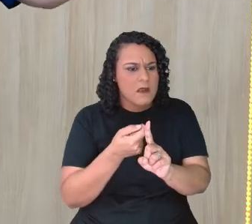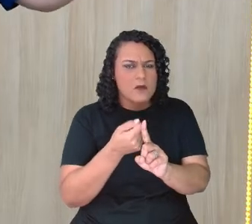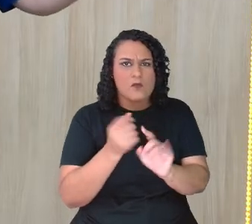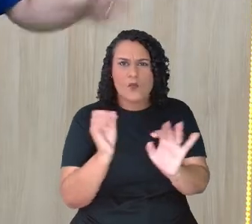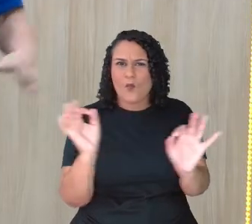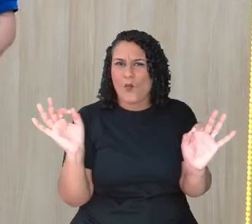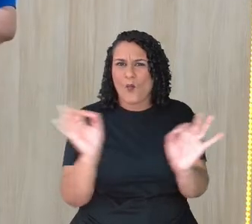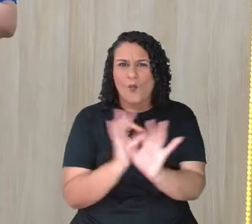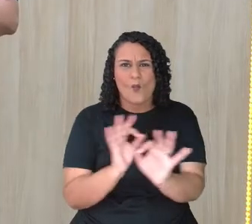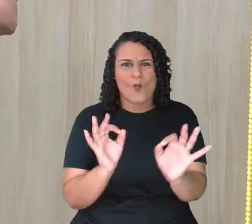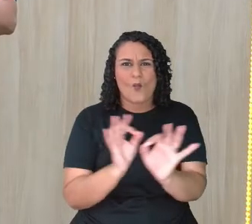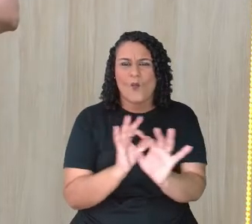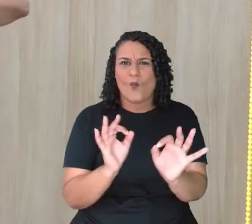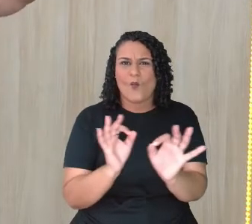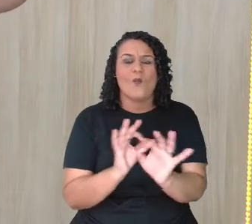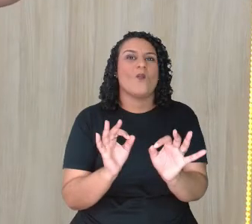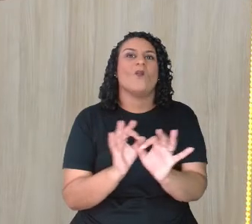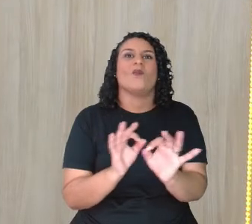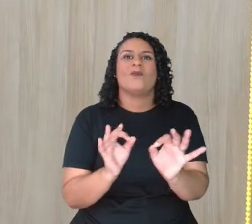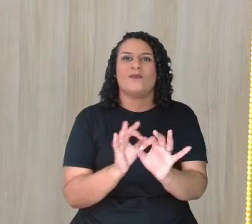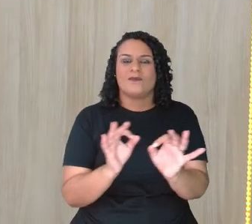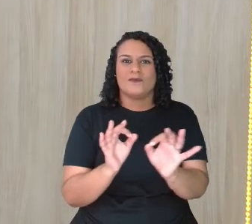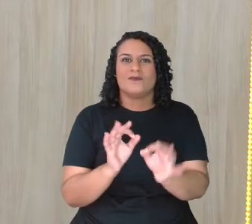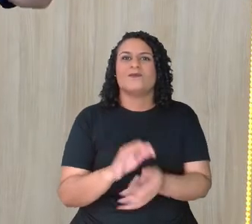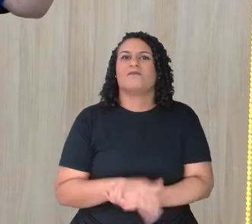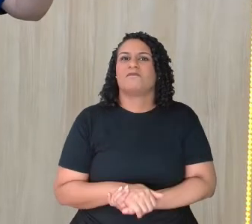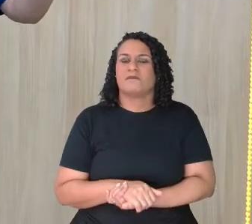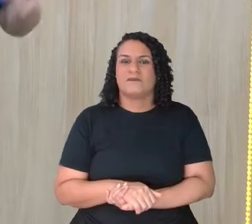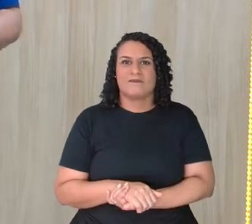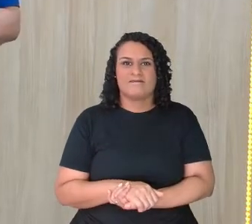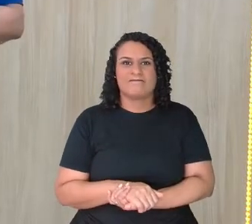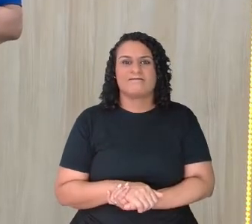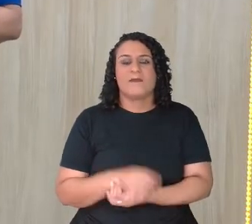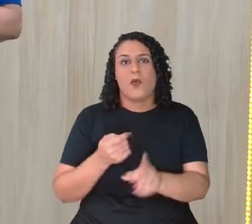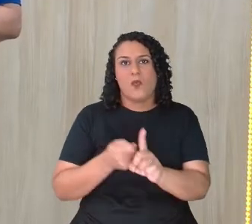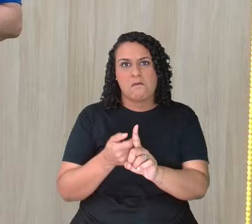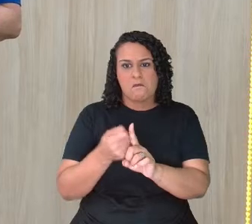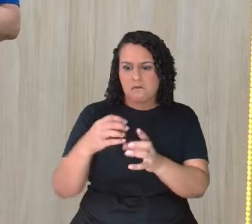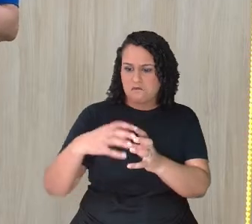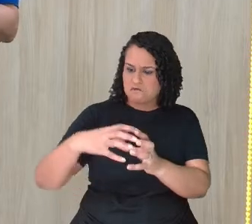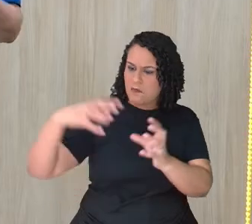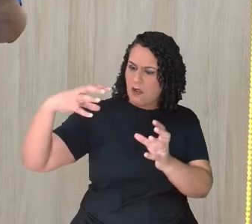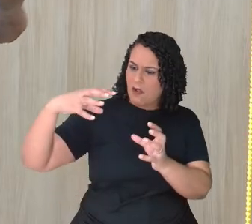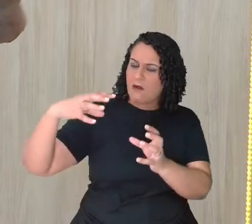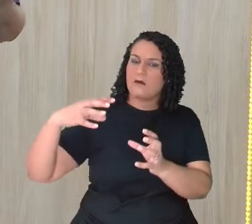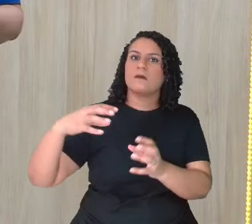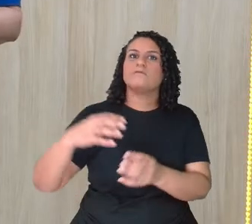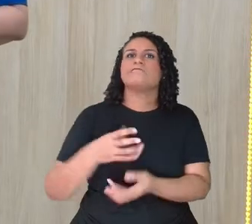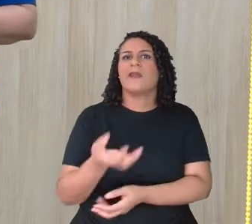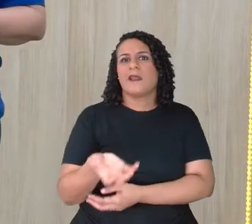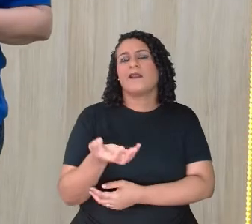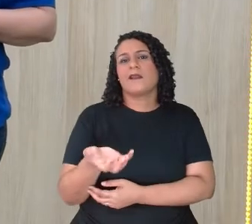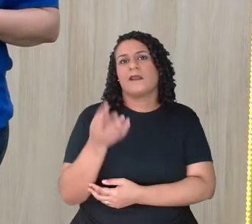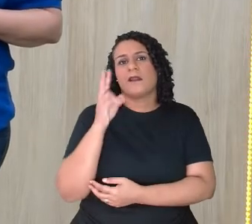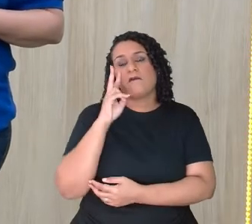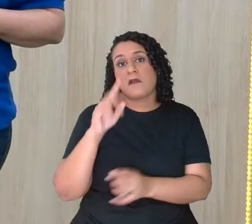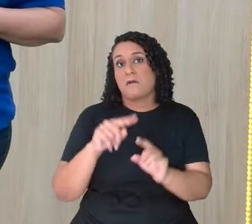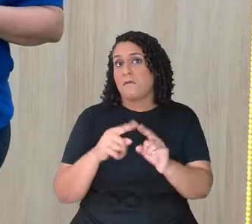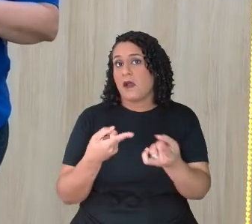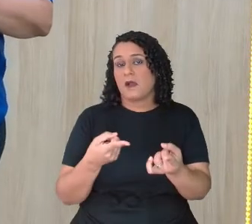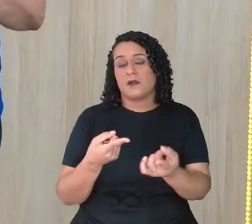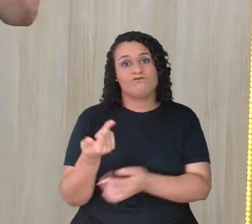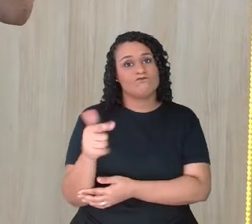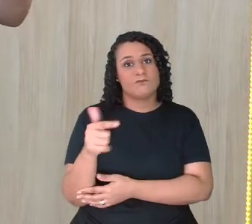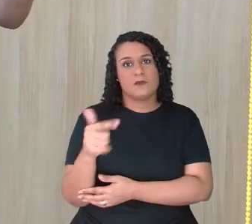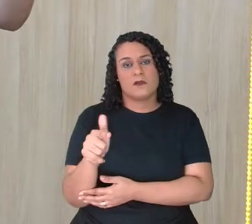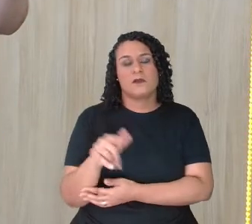não é, verde, com aquelas espigas maravilhosas, não é? Ela queria ver isso, mas ela não estava vendo, não é?